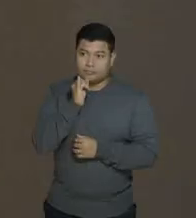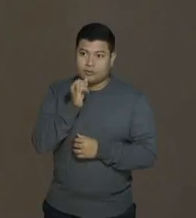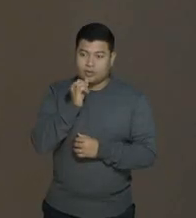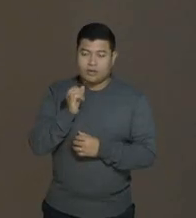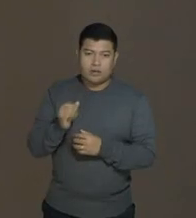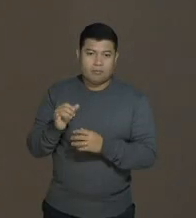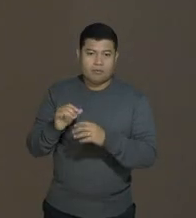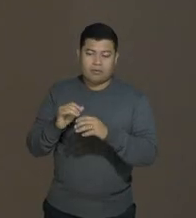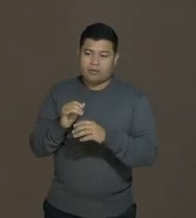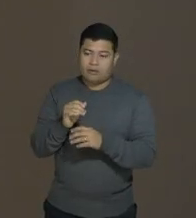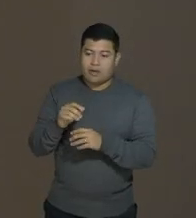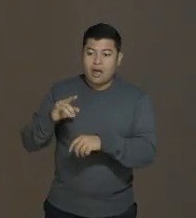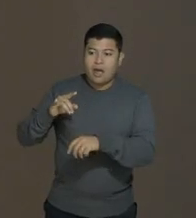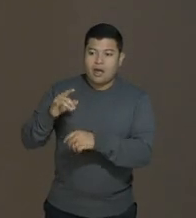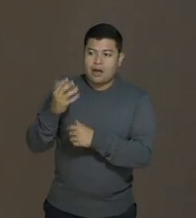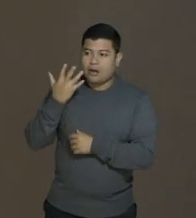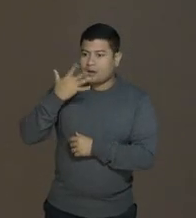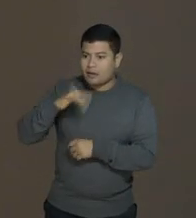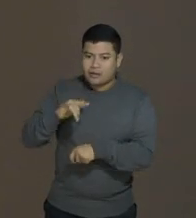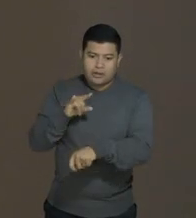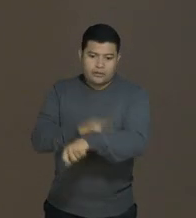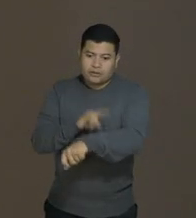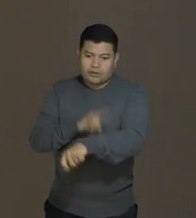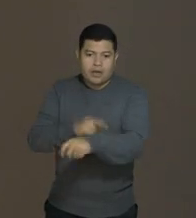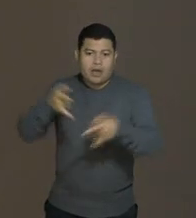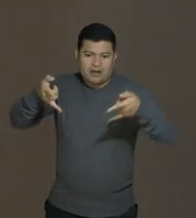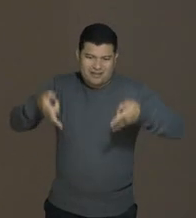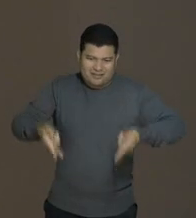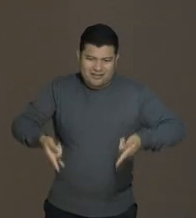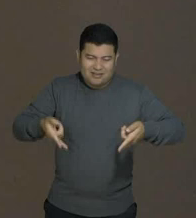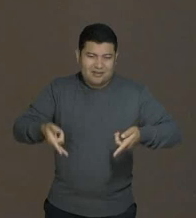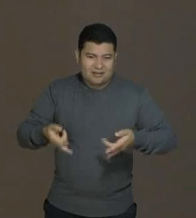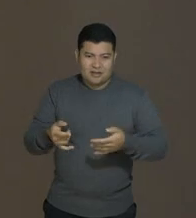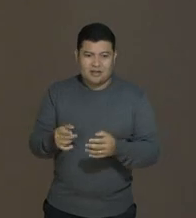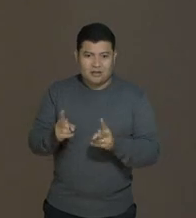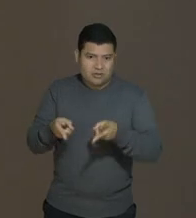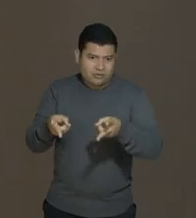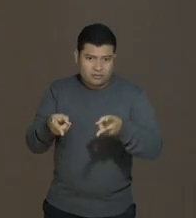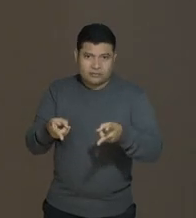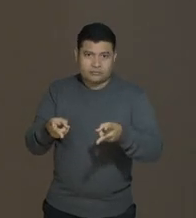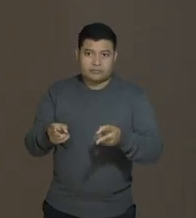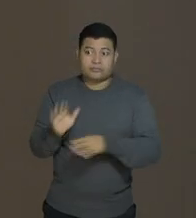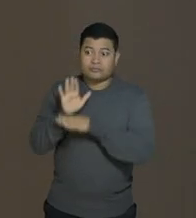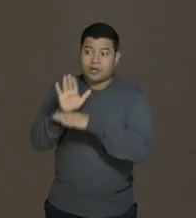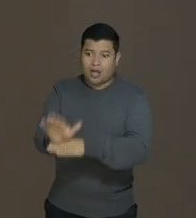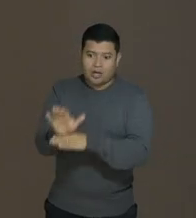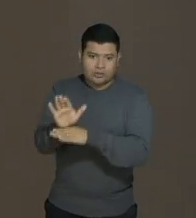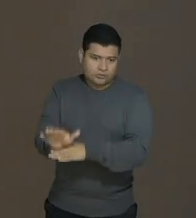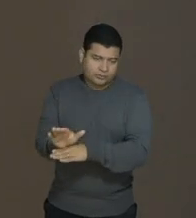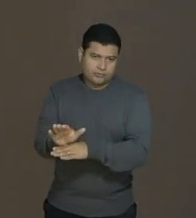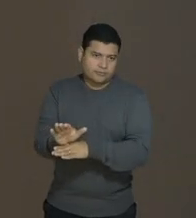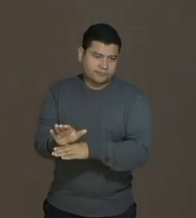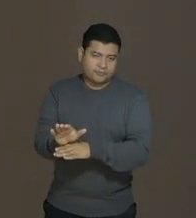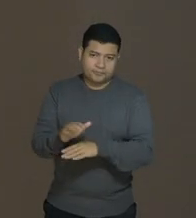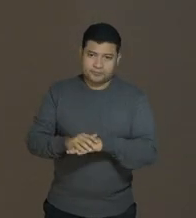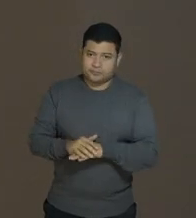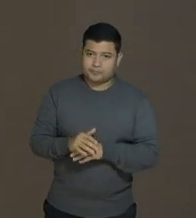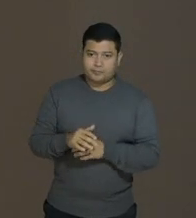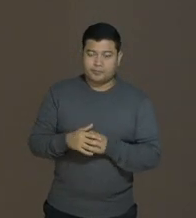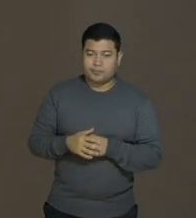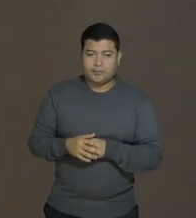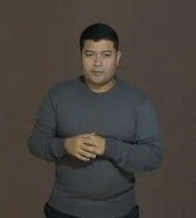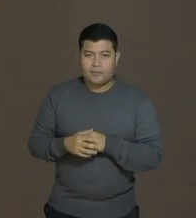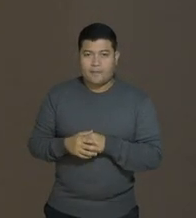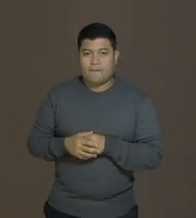noite, ele é um antidepressivo, ele, para algumas crianças, melhora a ansiedade. Vamos dizer, eu trato